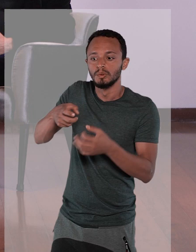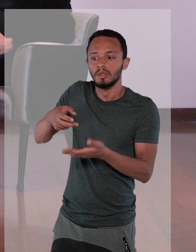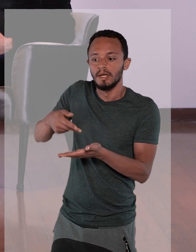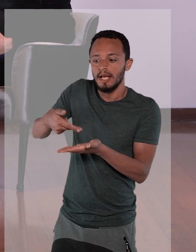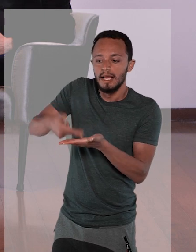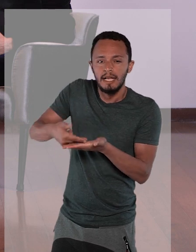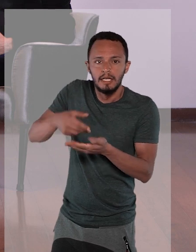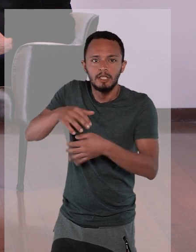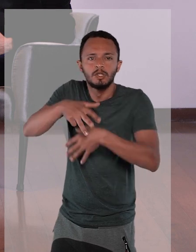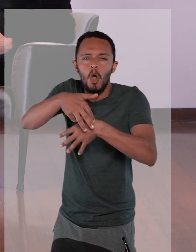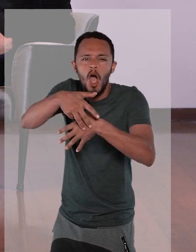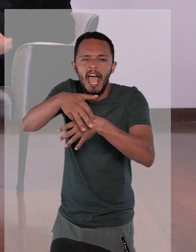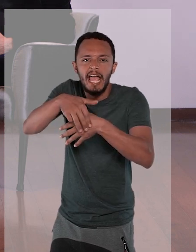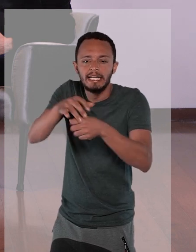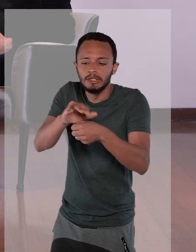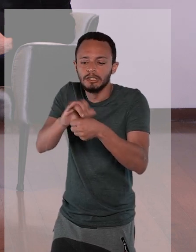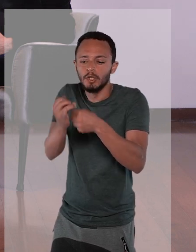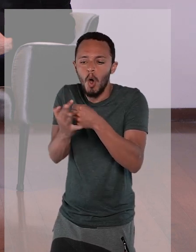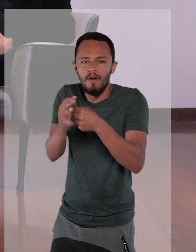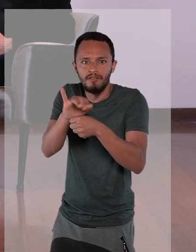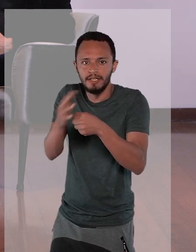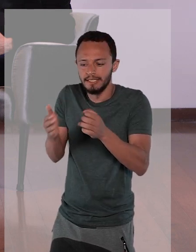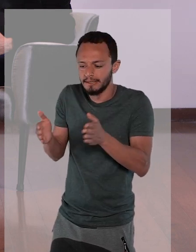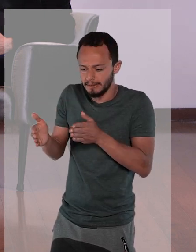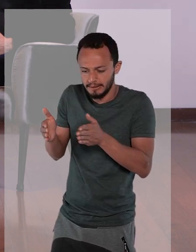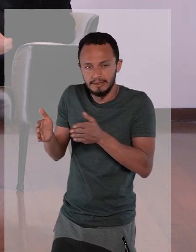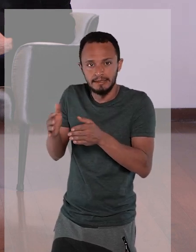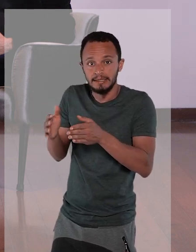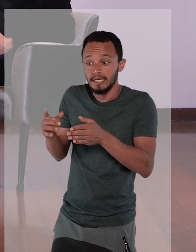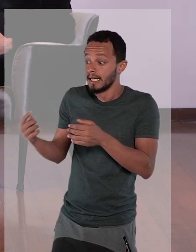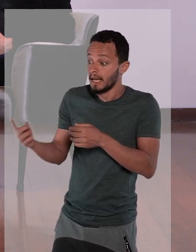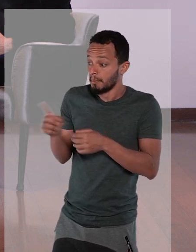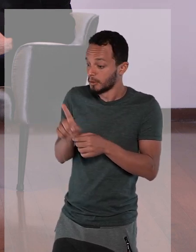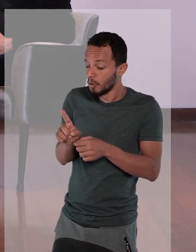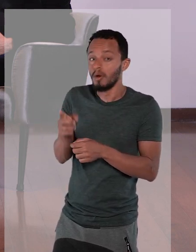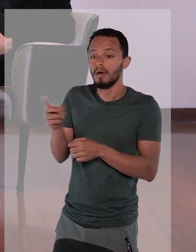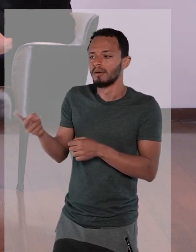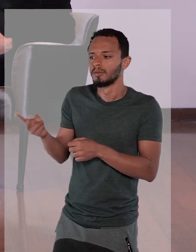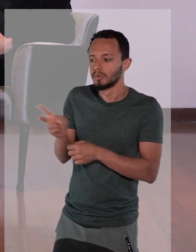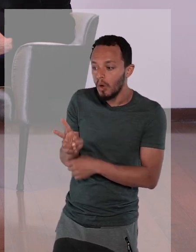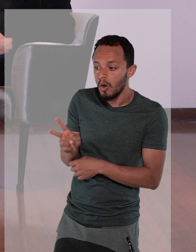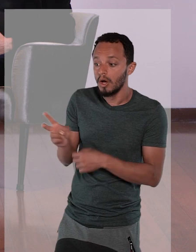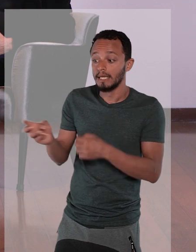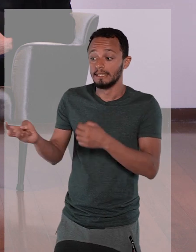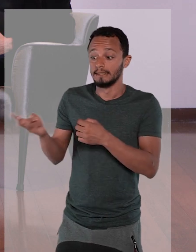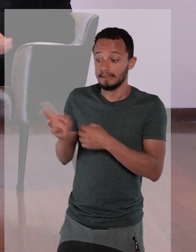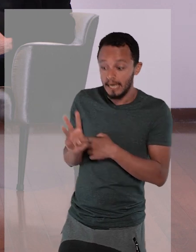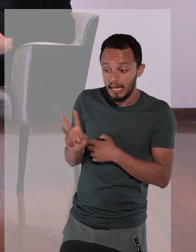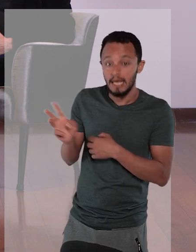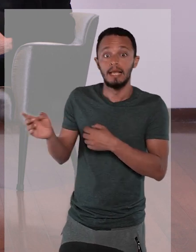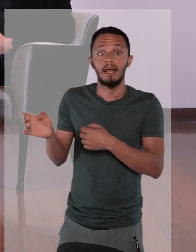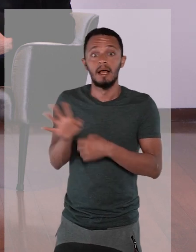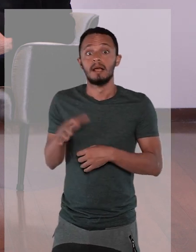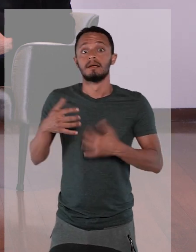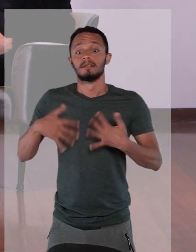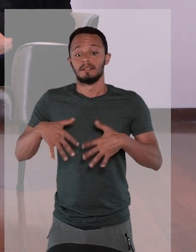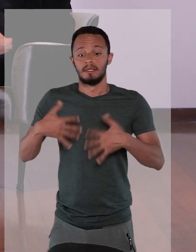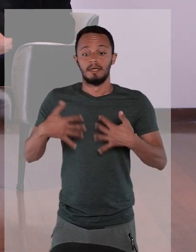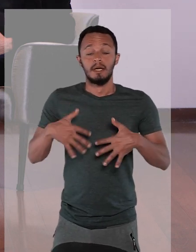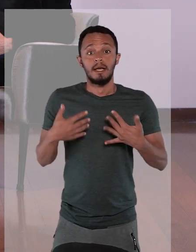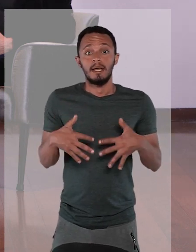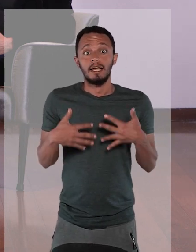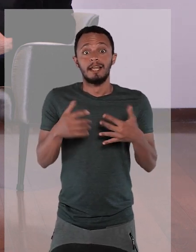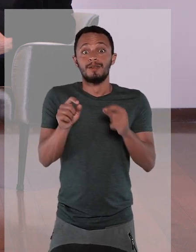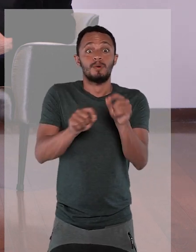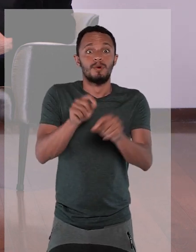vamos esquecer quem viveu aquela experiência. Nós, então, estivemos lá e o ministro propiciou que nós estivéssemos em contato